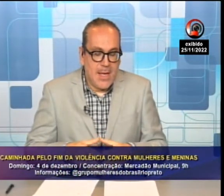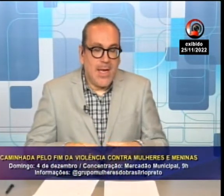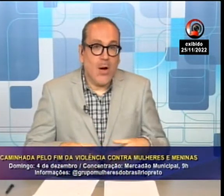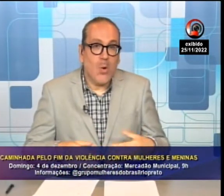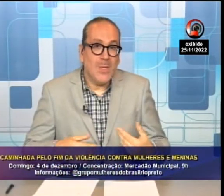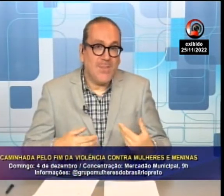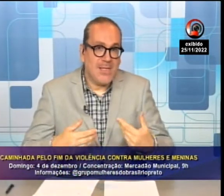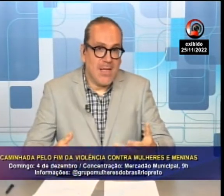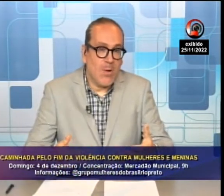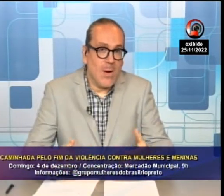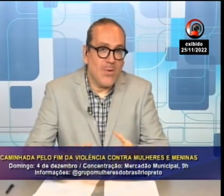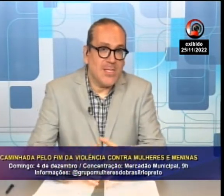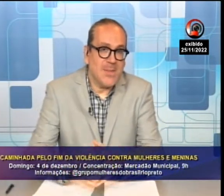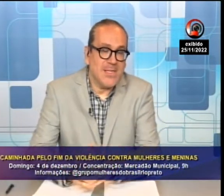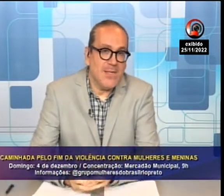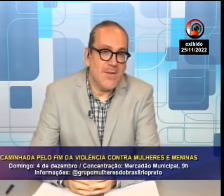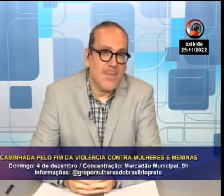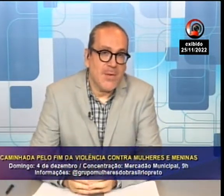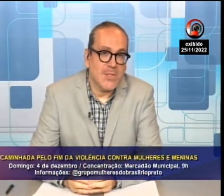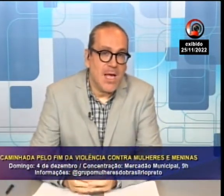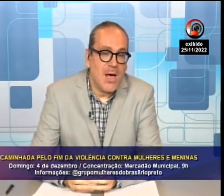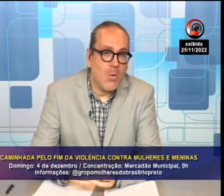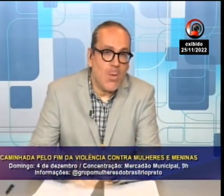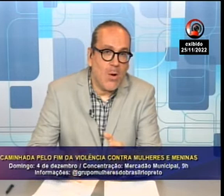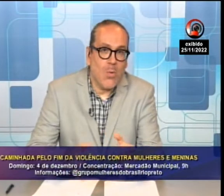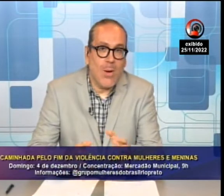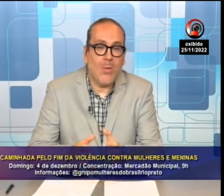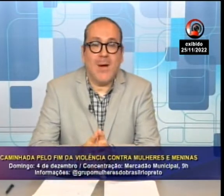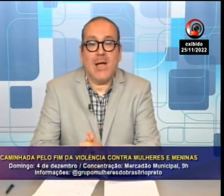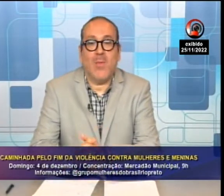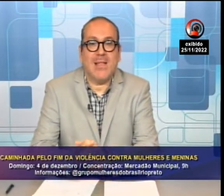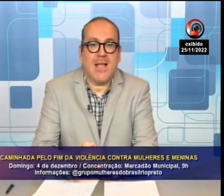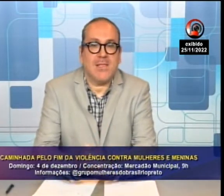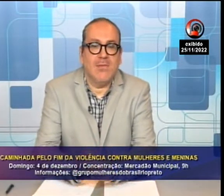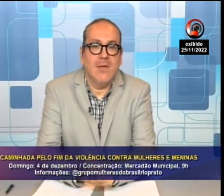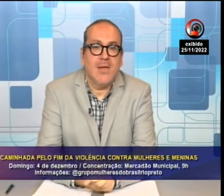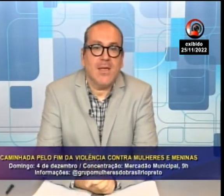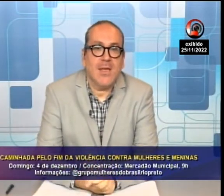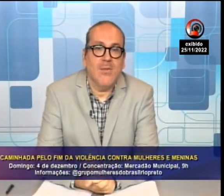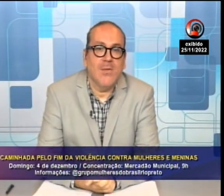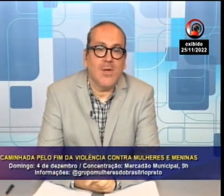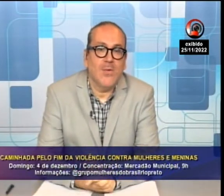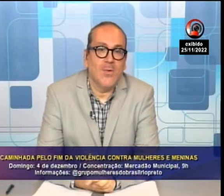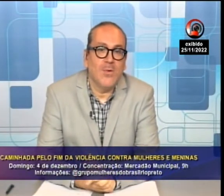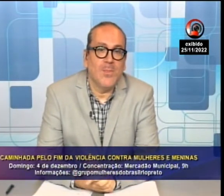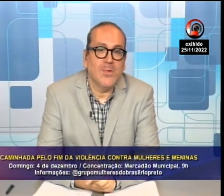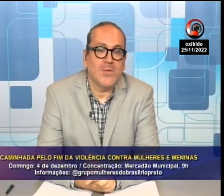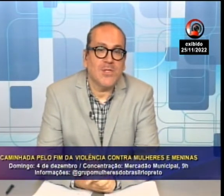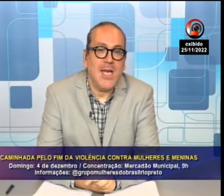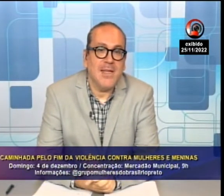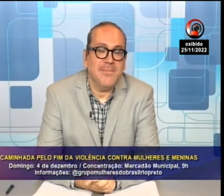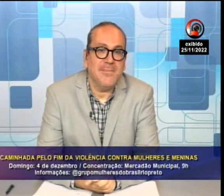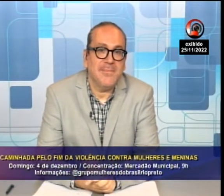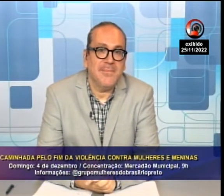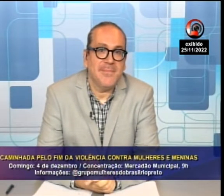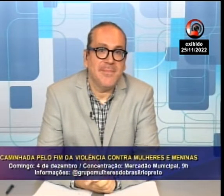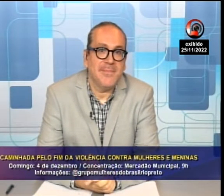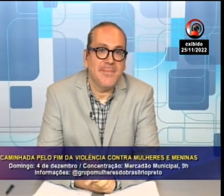participar? Alguma cor específica para usar? Alguma recomendação que o grupo